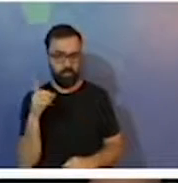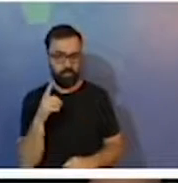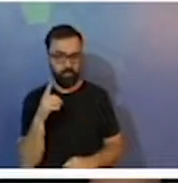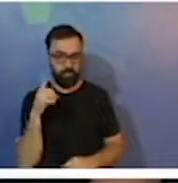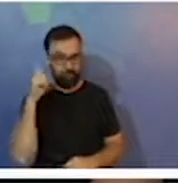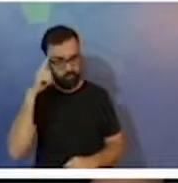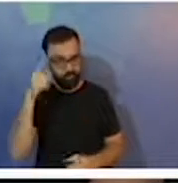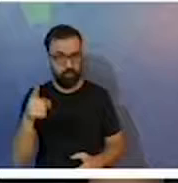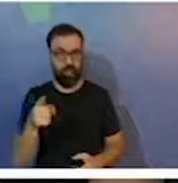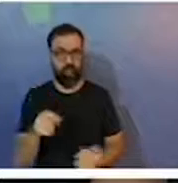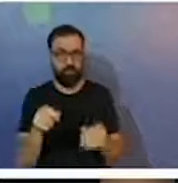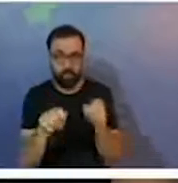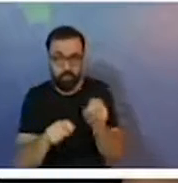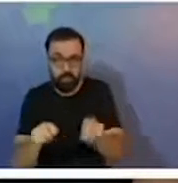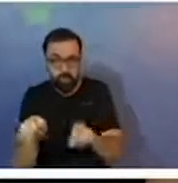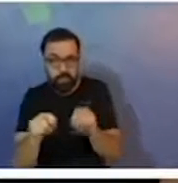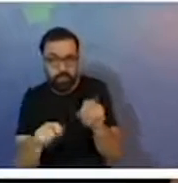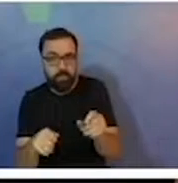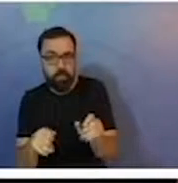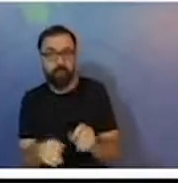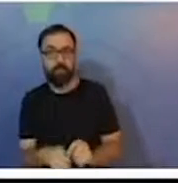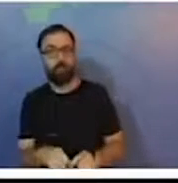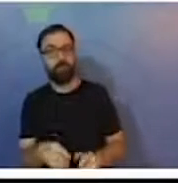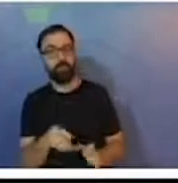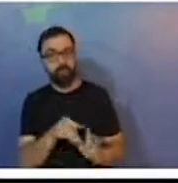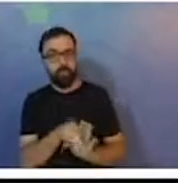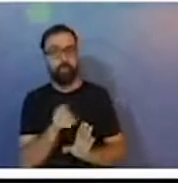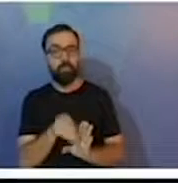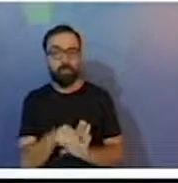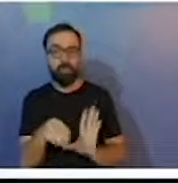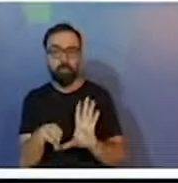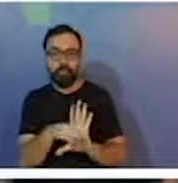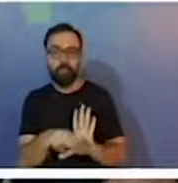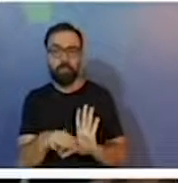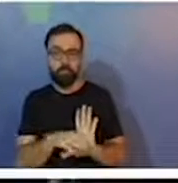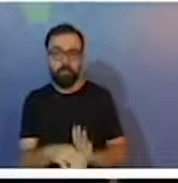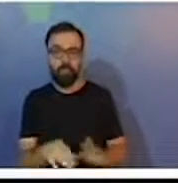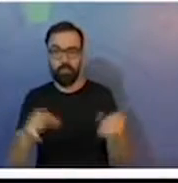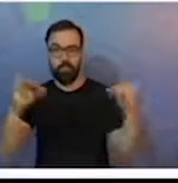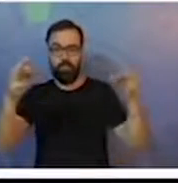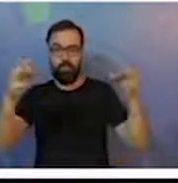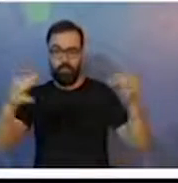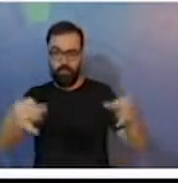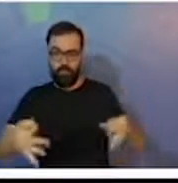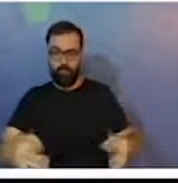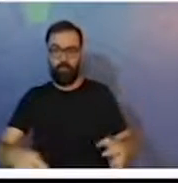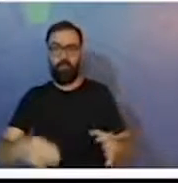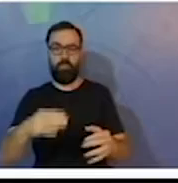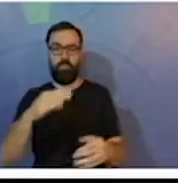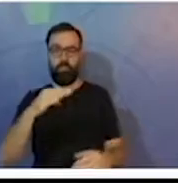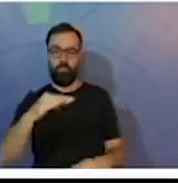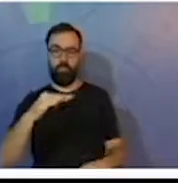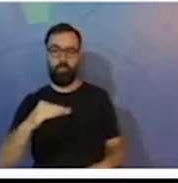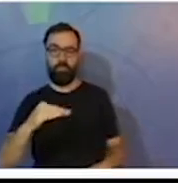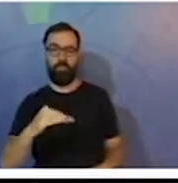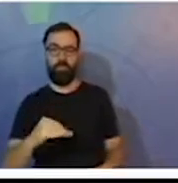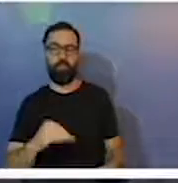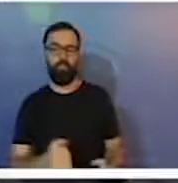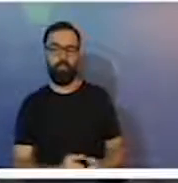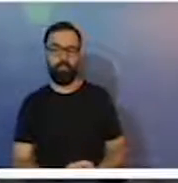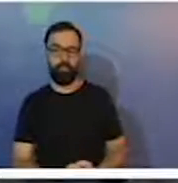né Organize as instruções na sequência correta para você vai fazer isso no seu caderno